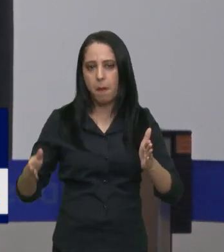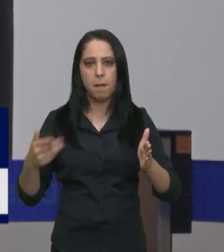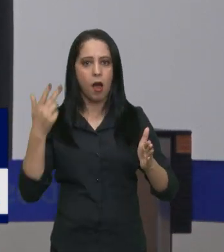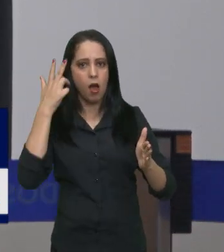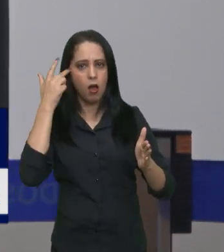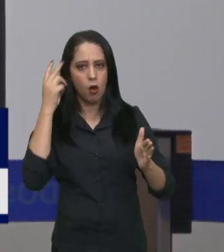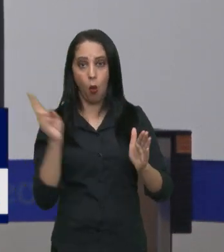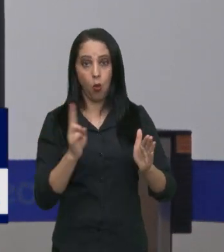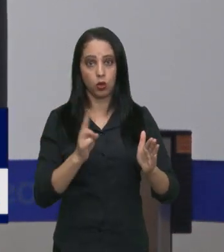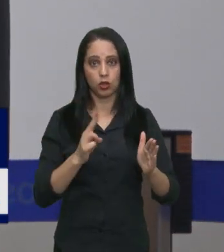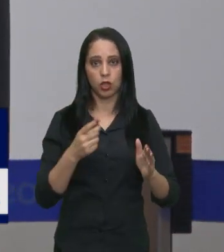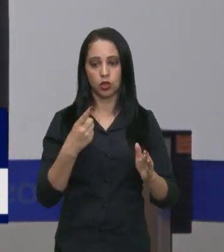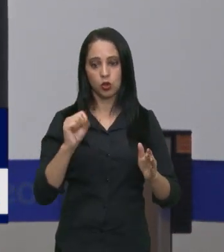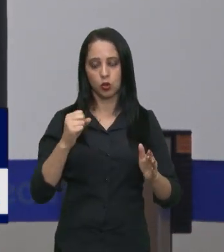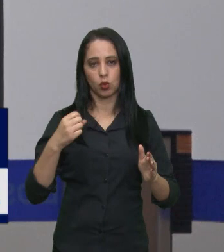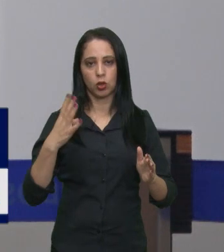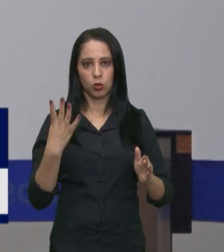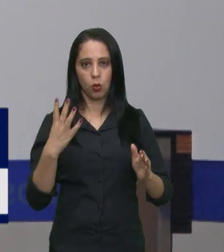emendas,